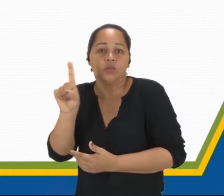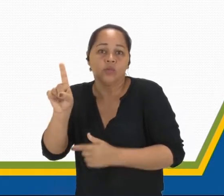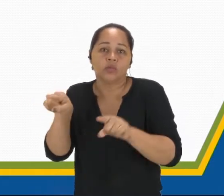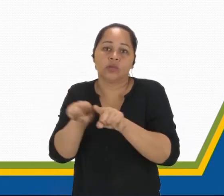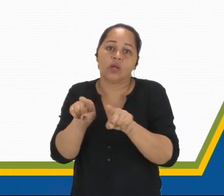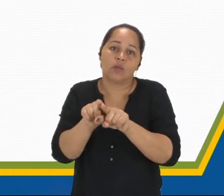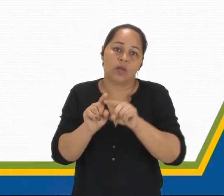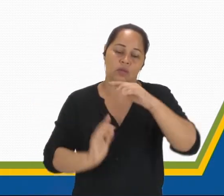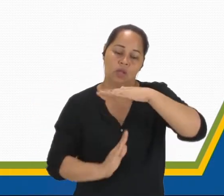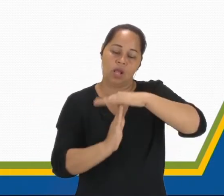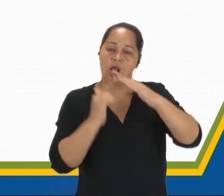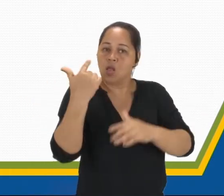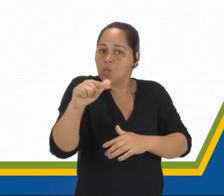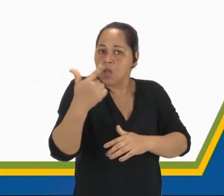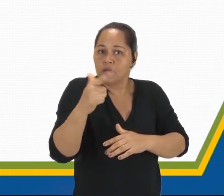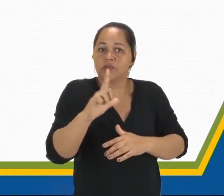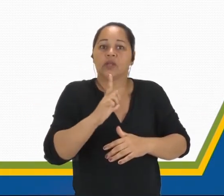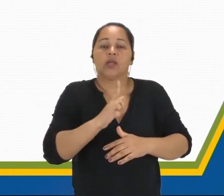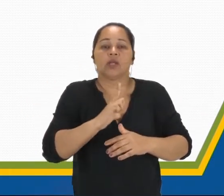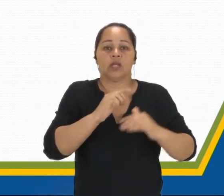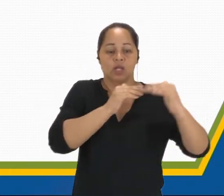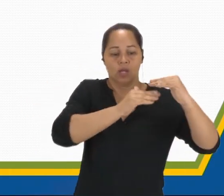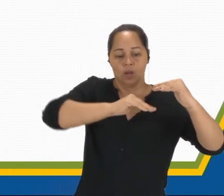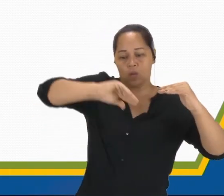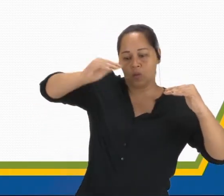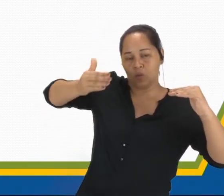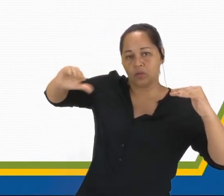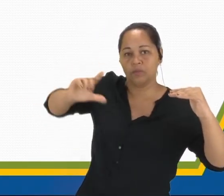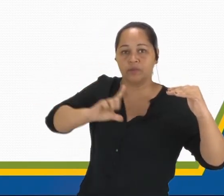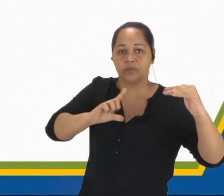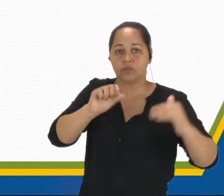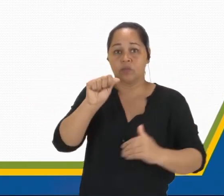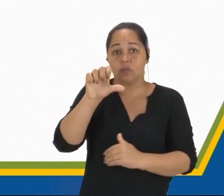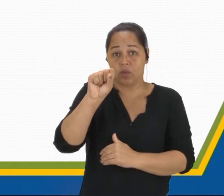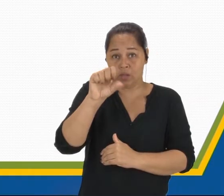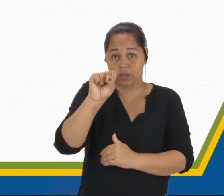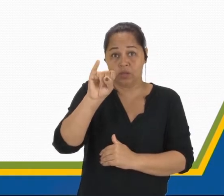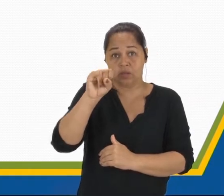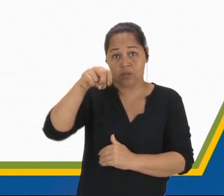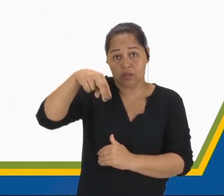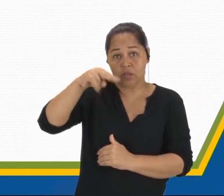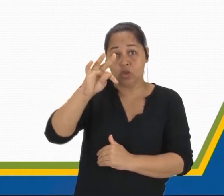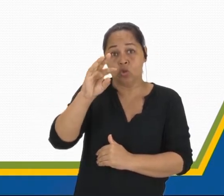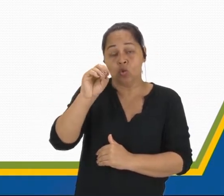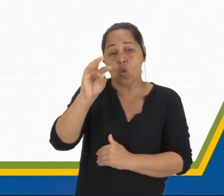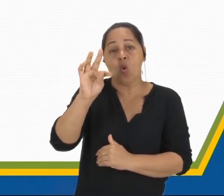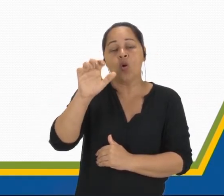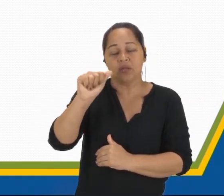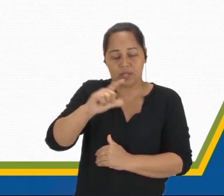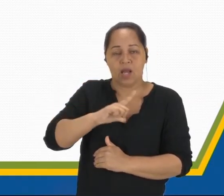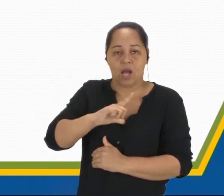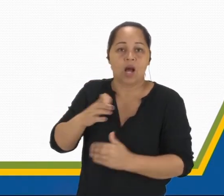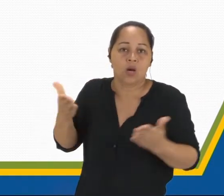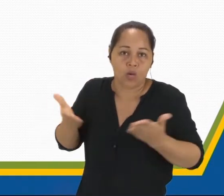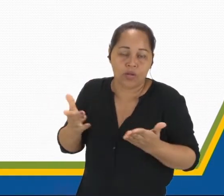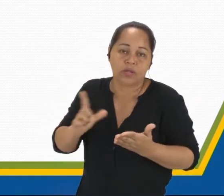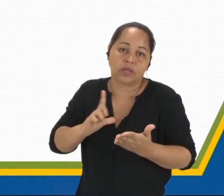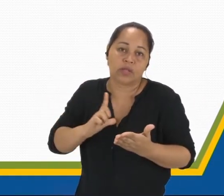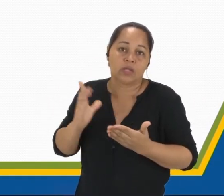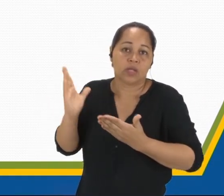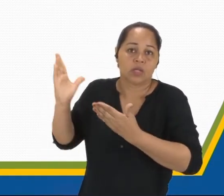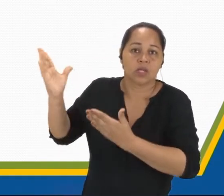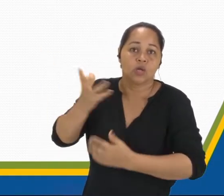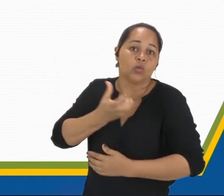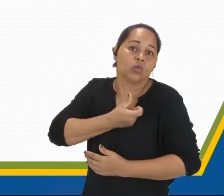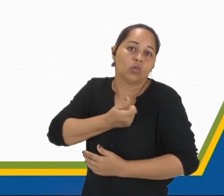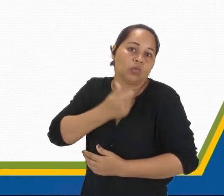não é limitada, não tem extremos locais, tem assíntotas, ou seja, a gente vai mostrar que a delimitação para esses valores, tá? Não